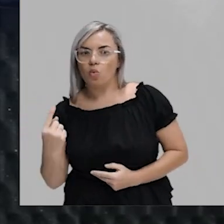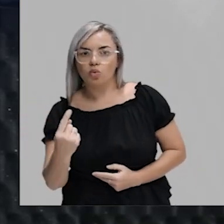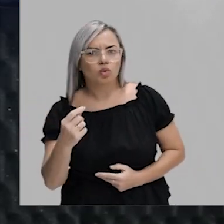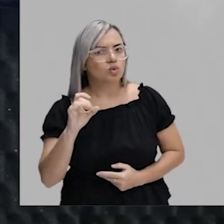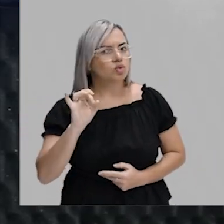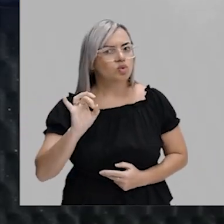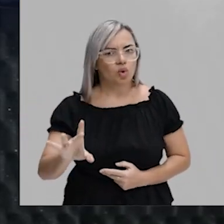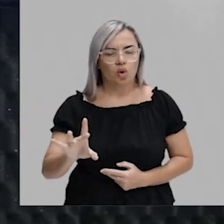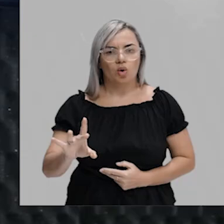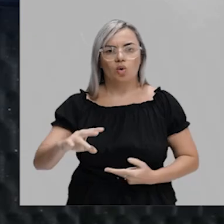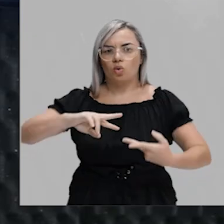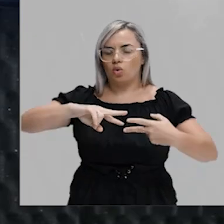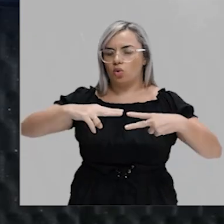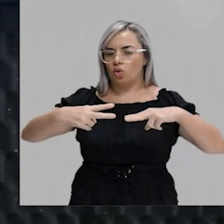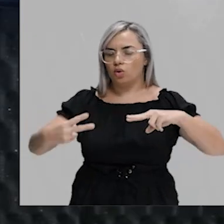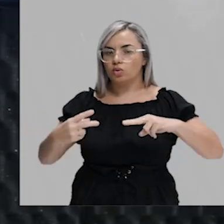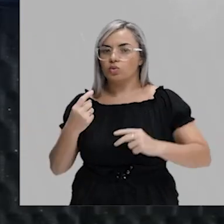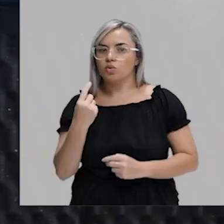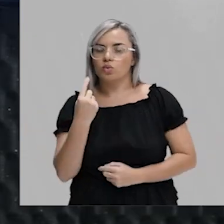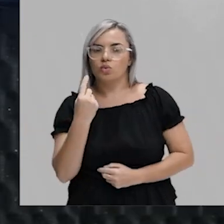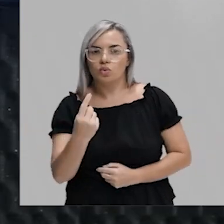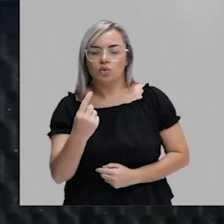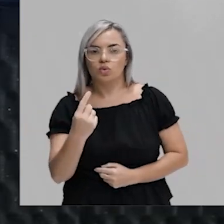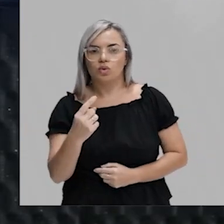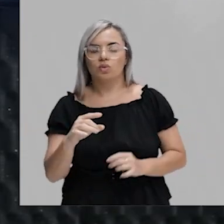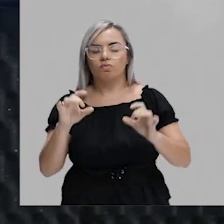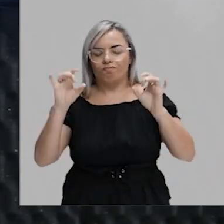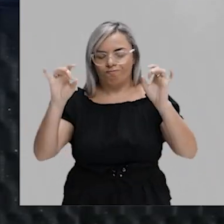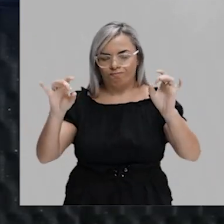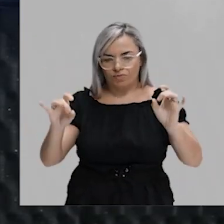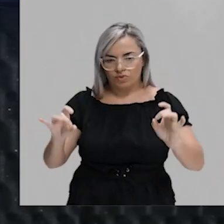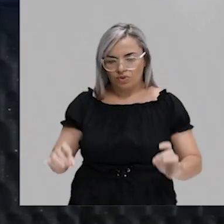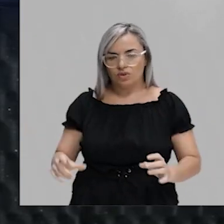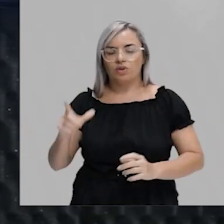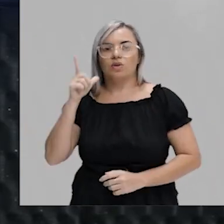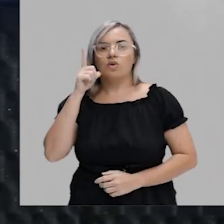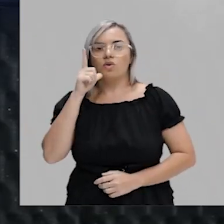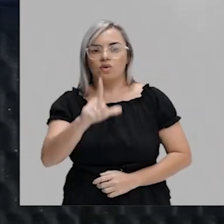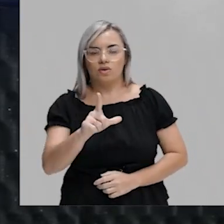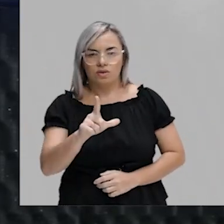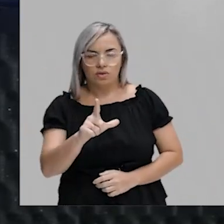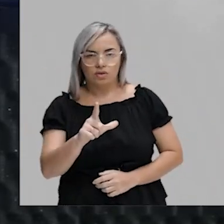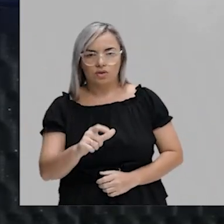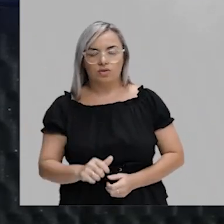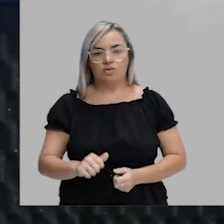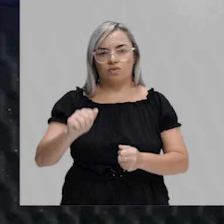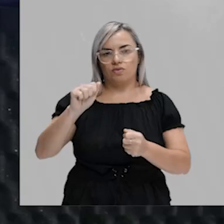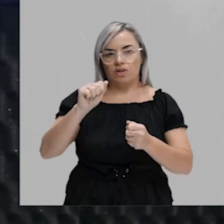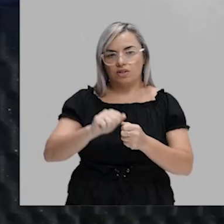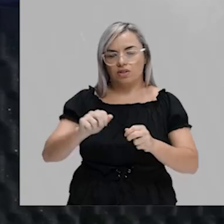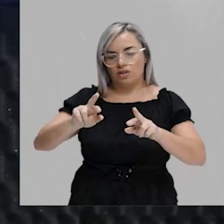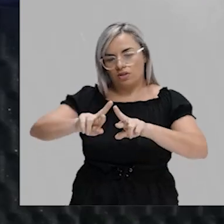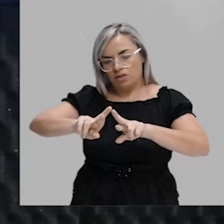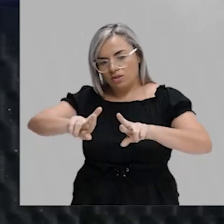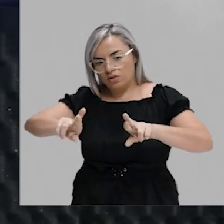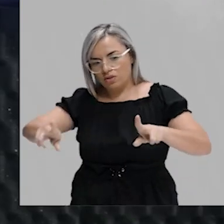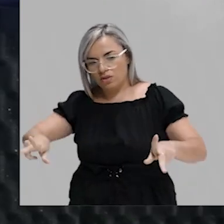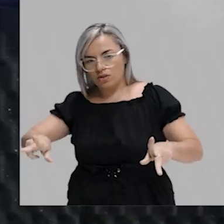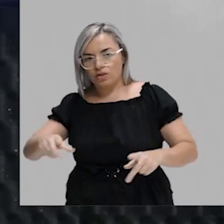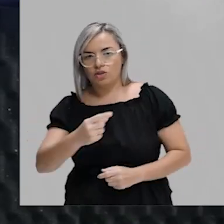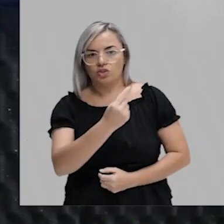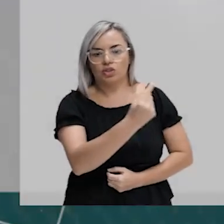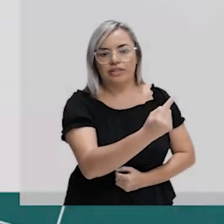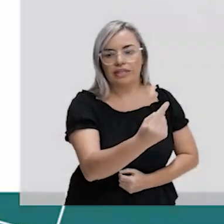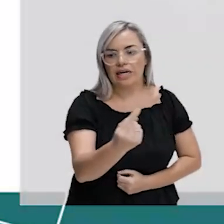código único que a gente consegue fazer com que a gente faça a distinção entre os indivíduos,